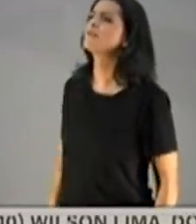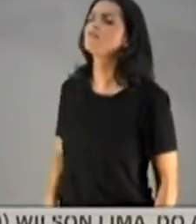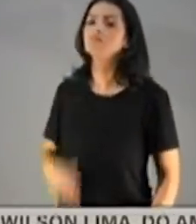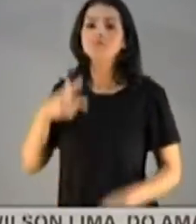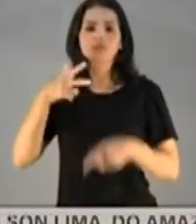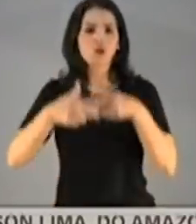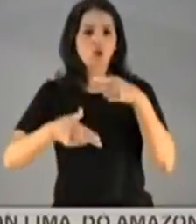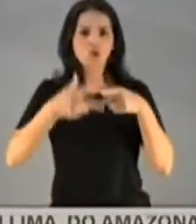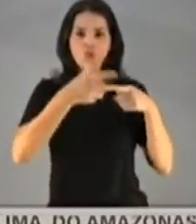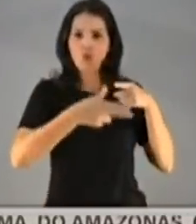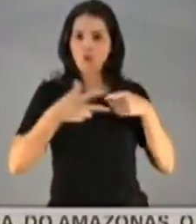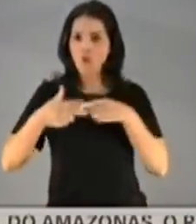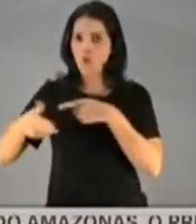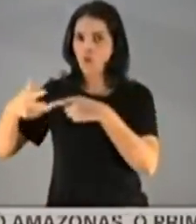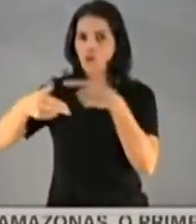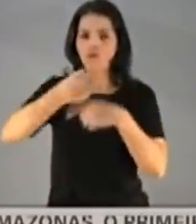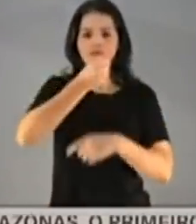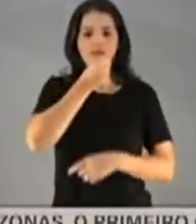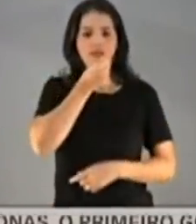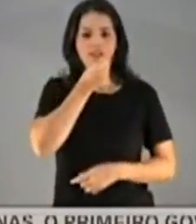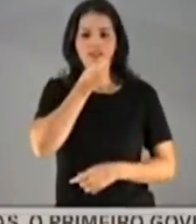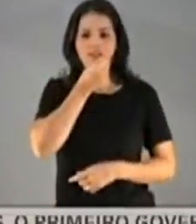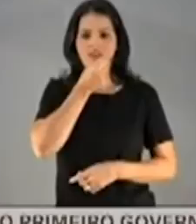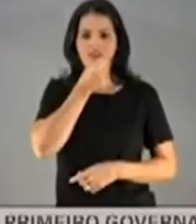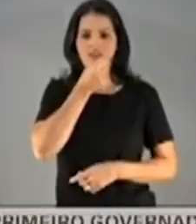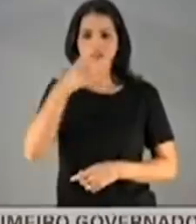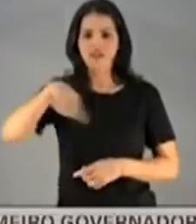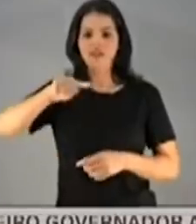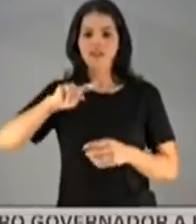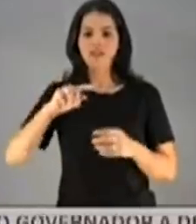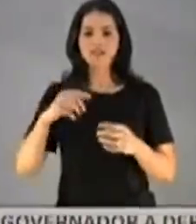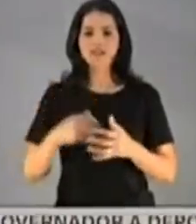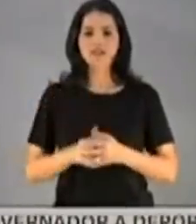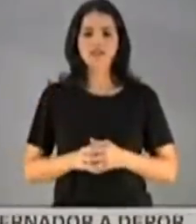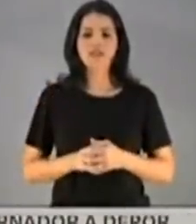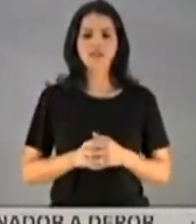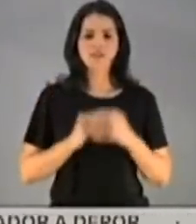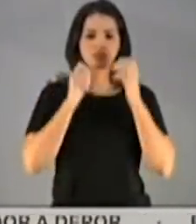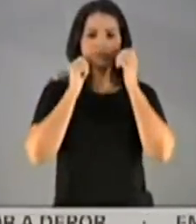que é? Como é que é, Otto?